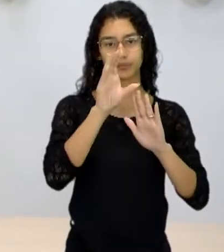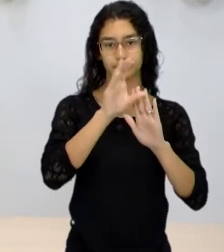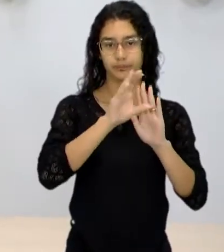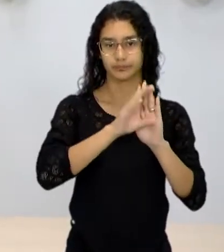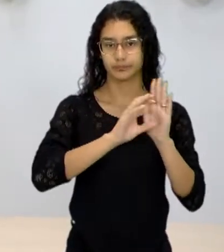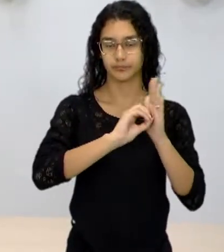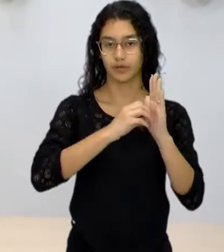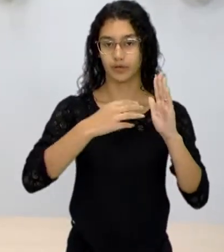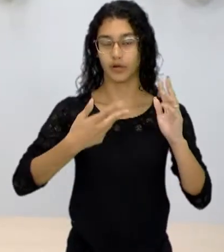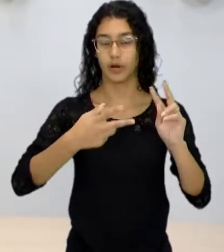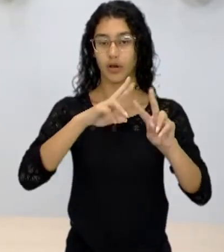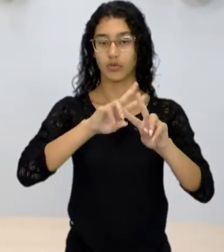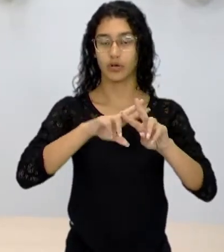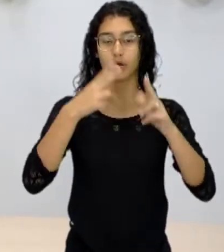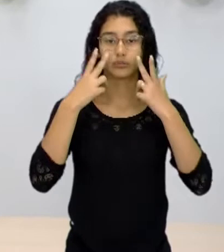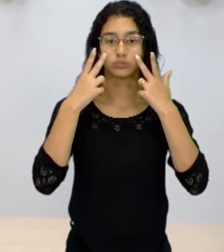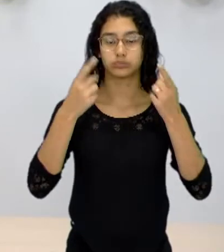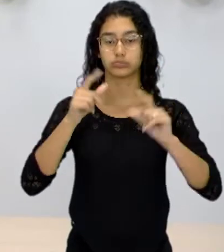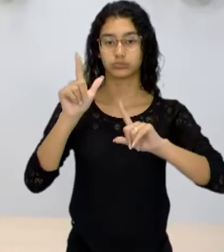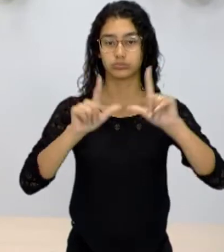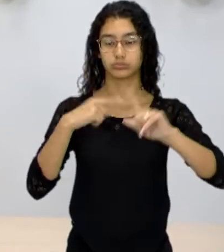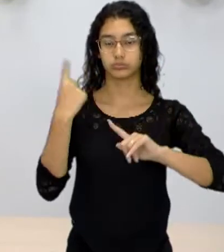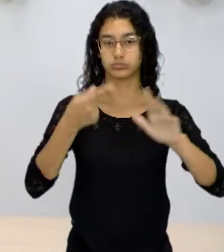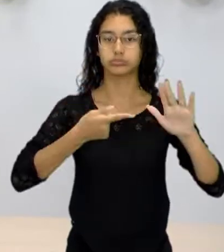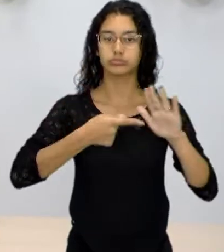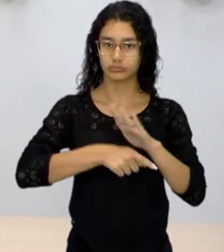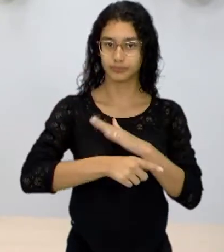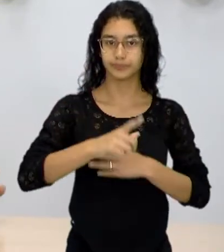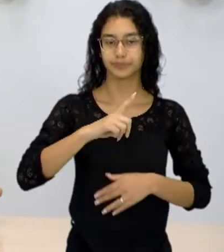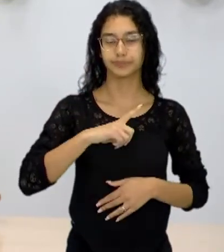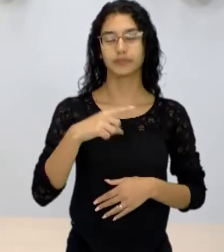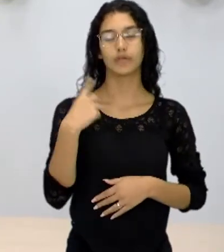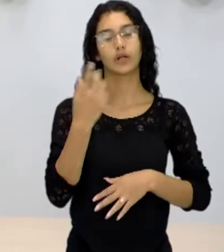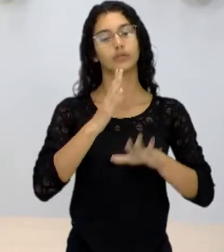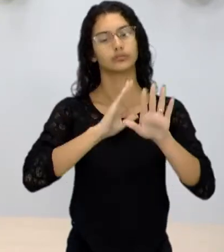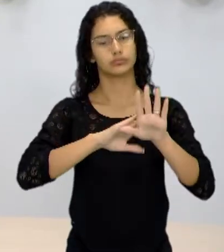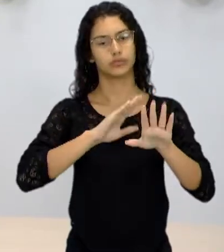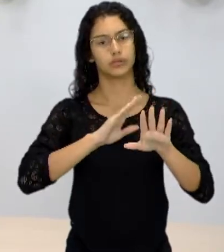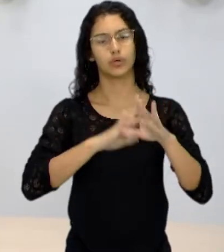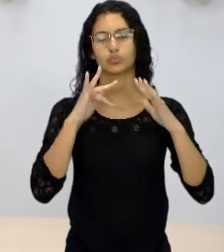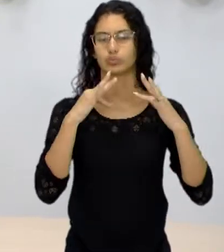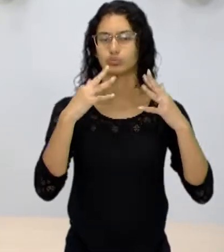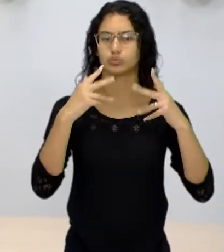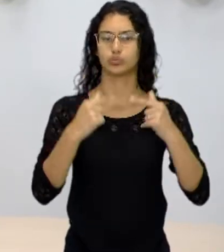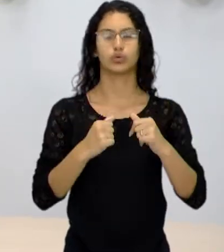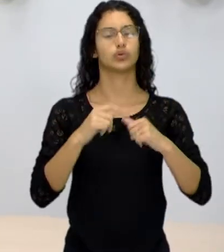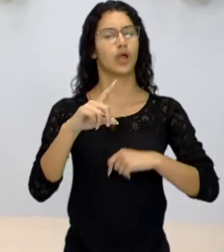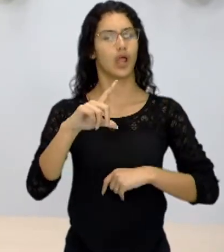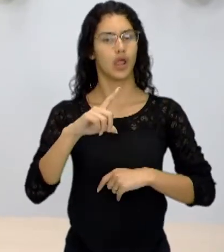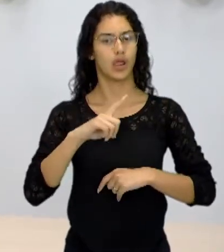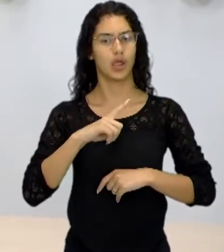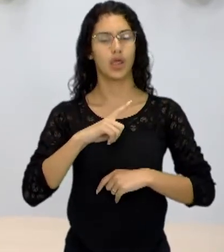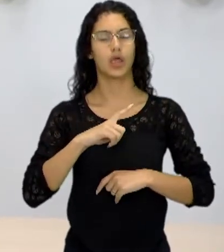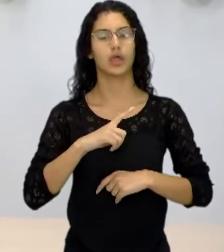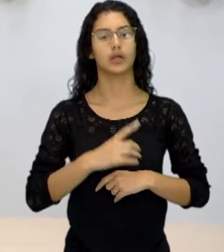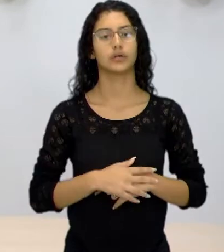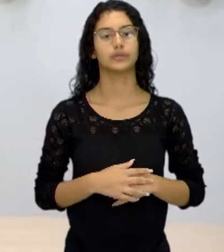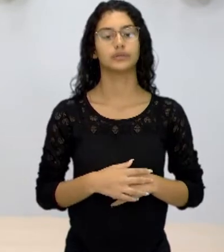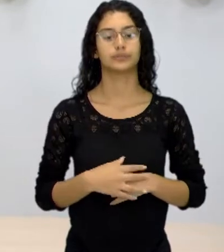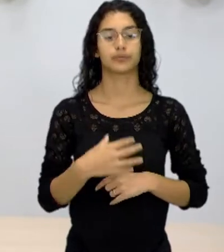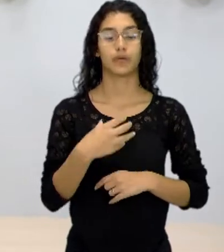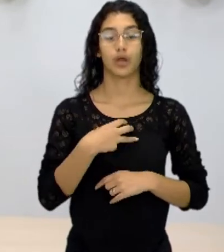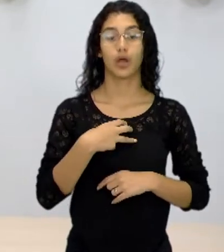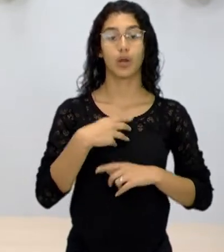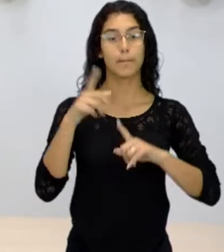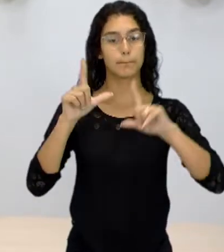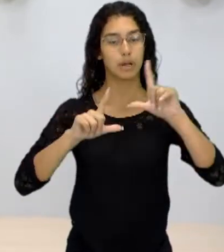A hashtag Se Liga na Mídia é o nosso aprofundamento e a gente tem tratado aí de tudo que diz respeito à questão midiática,